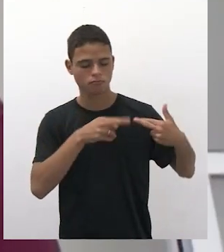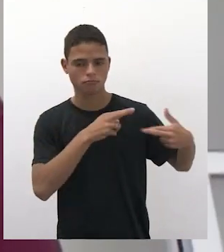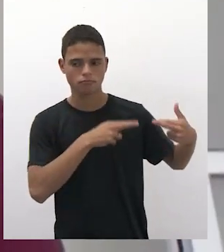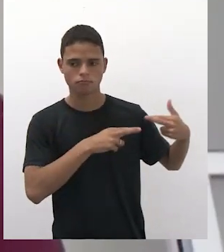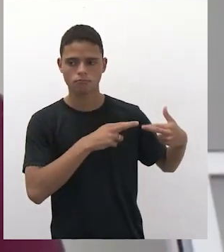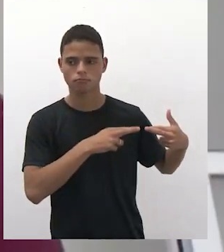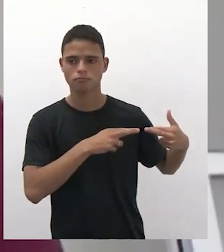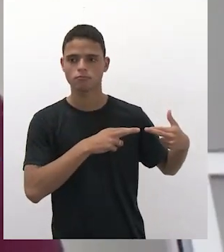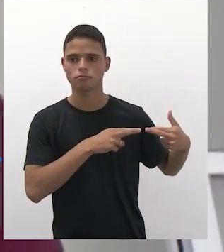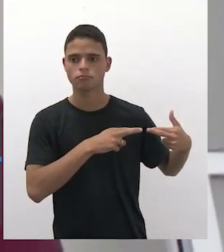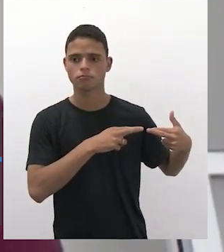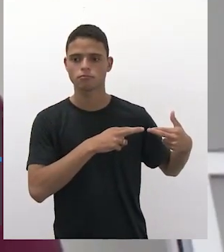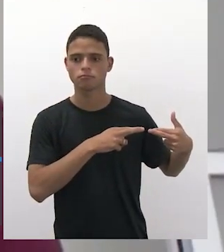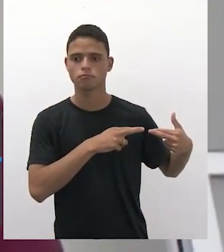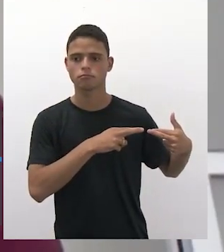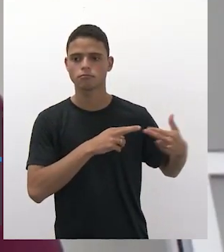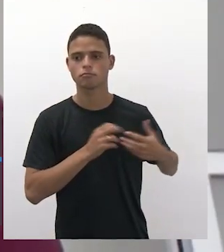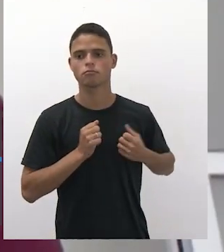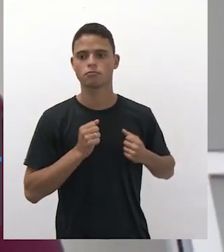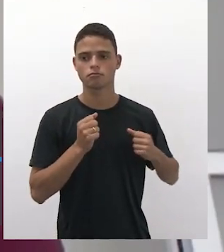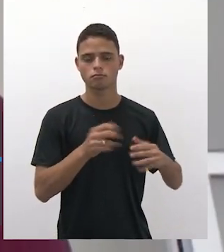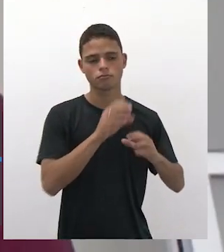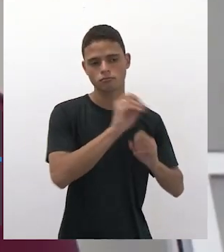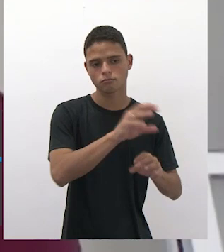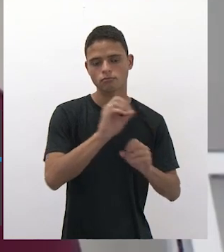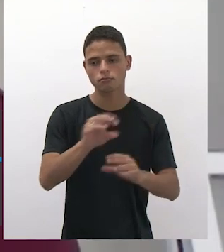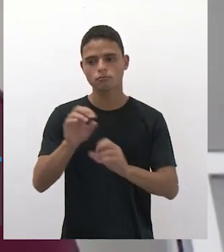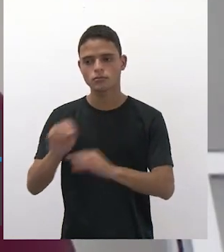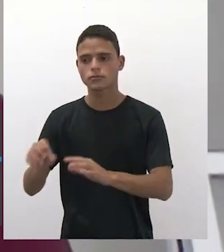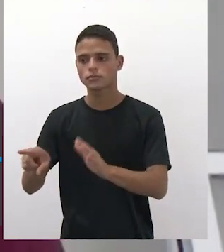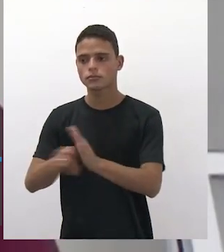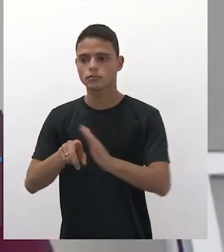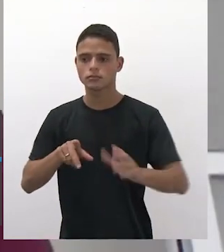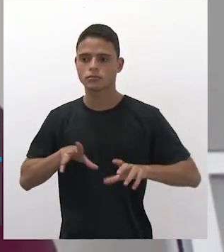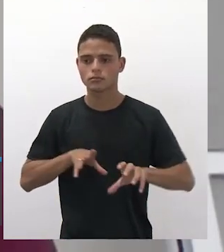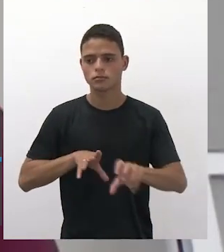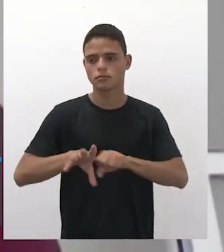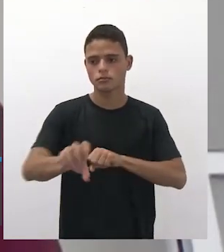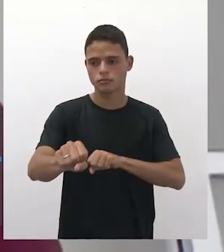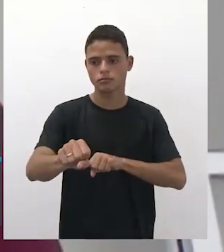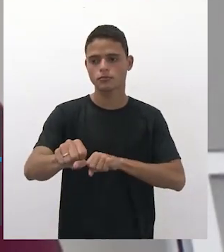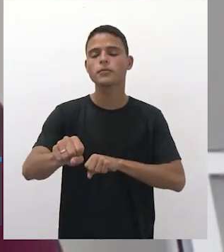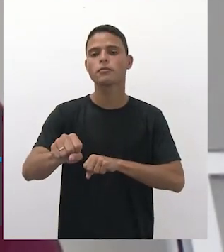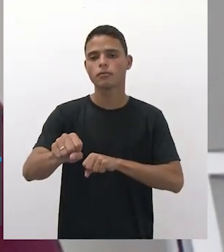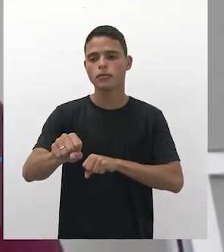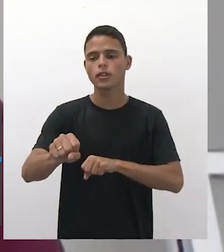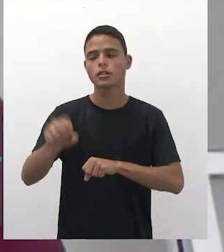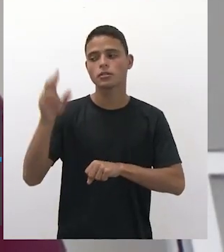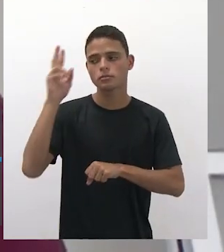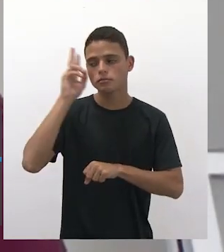com a sua prática de educadora e a sua formação, sua memória escolar.